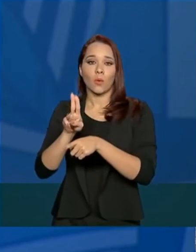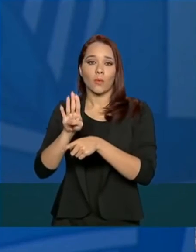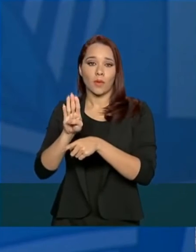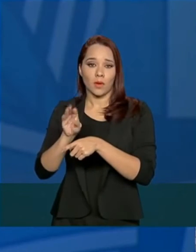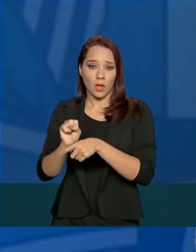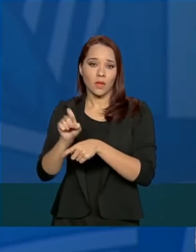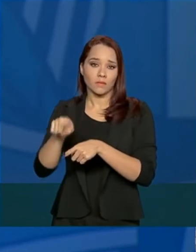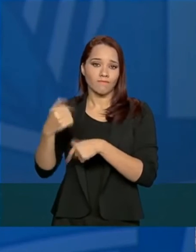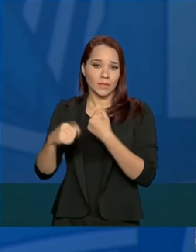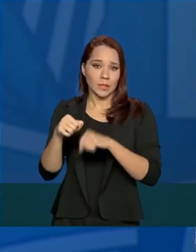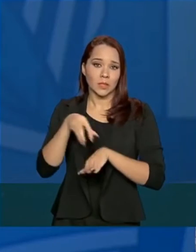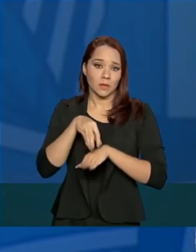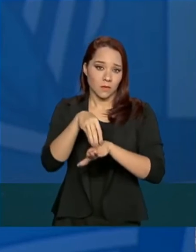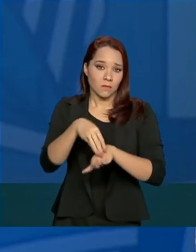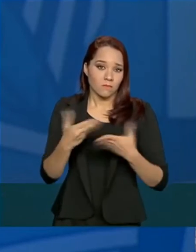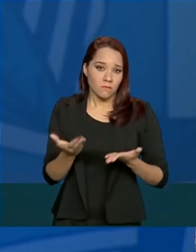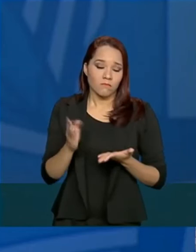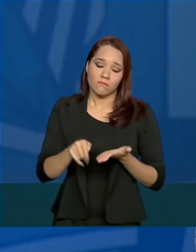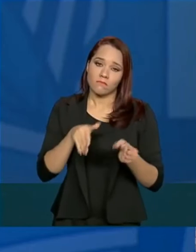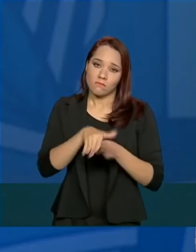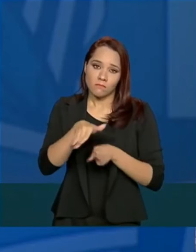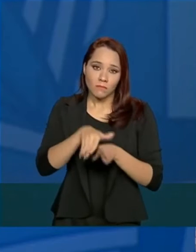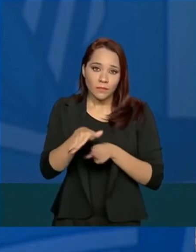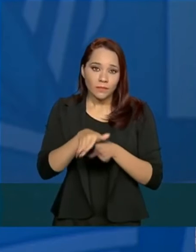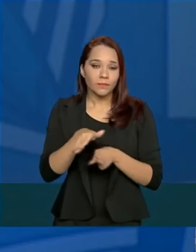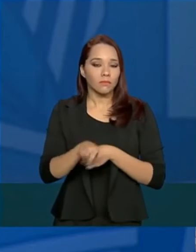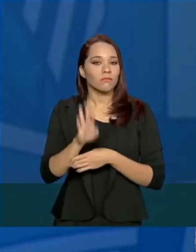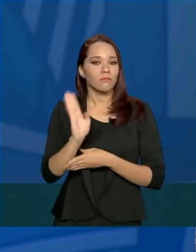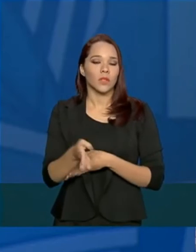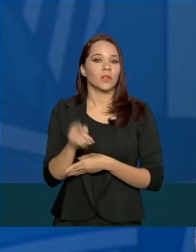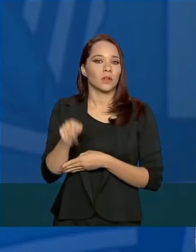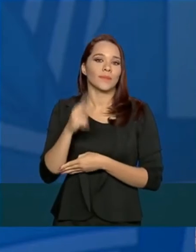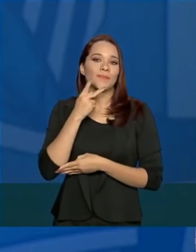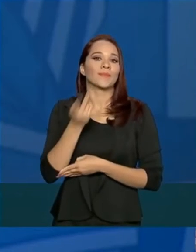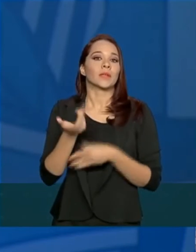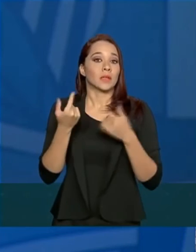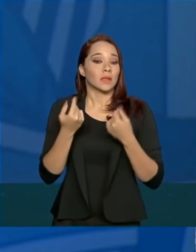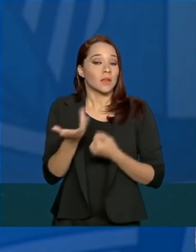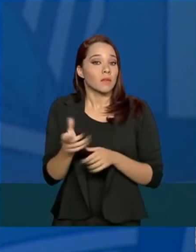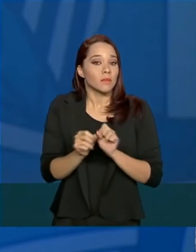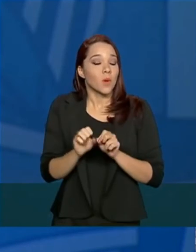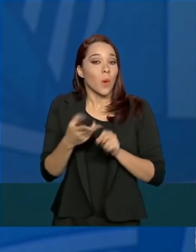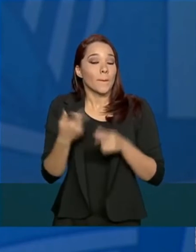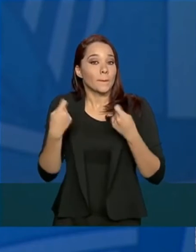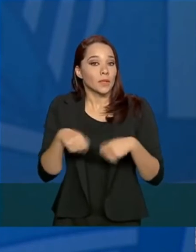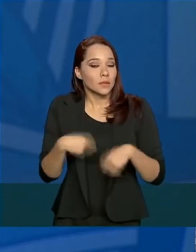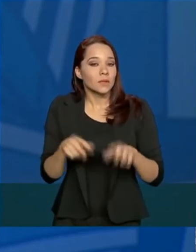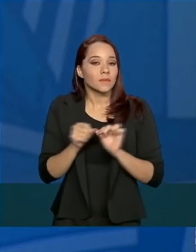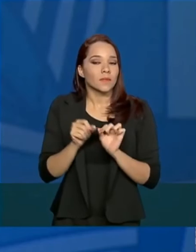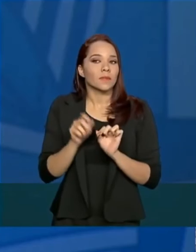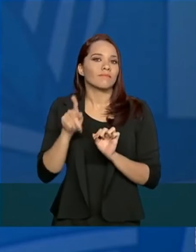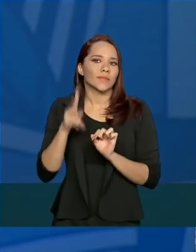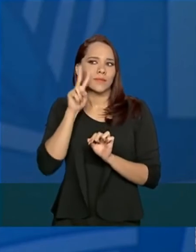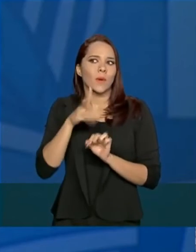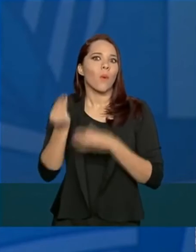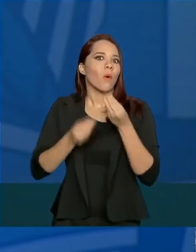precise de transporte. Então, elas são orientações, já que ele pretende fazer, ou ele necessita fazer, de como ele